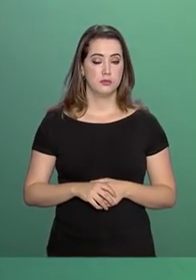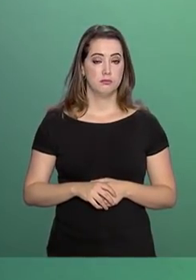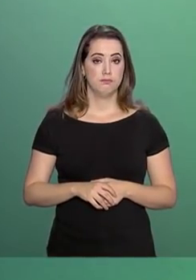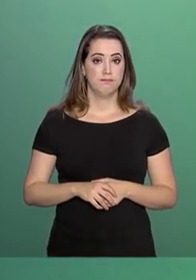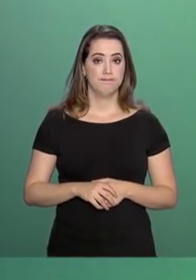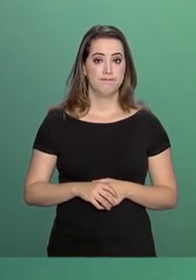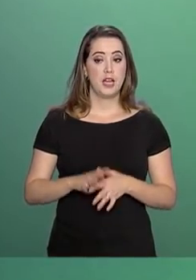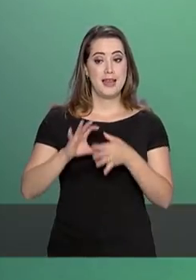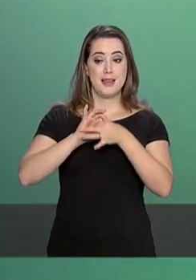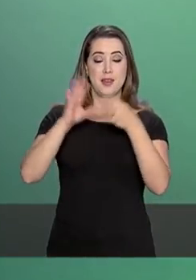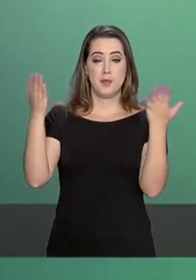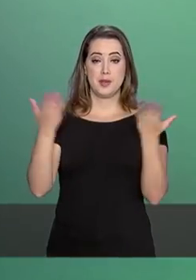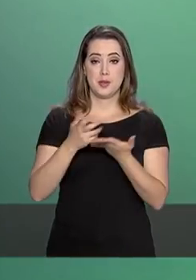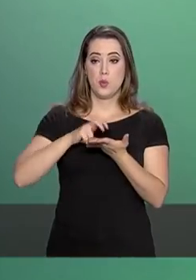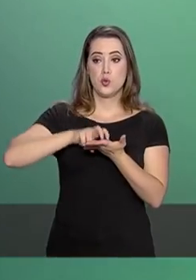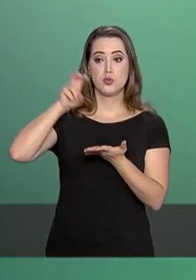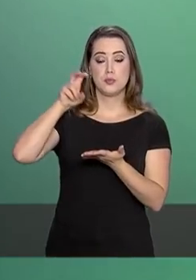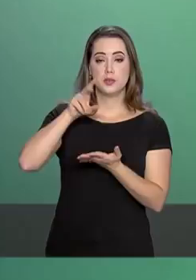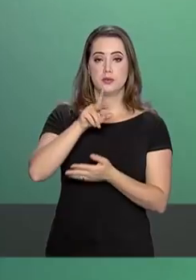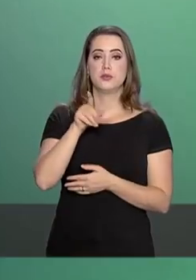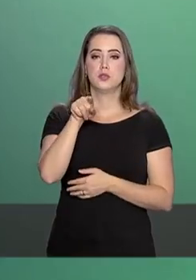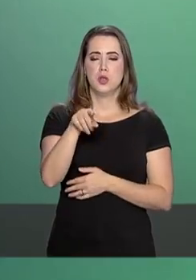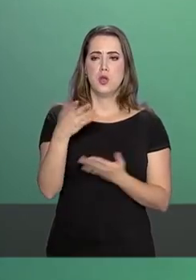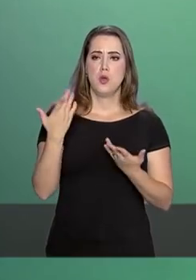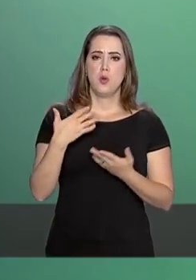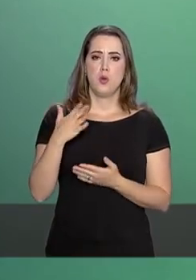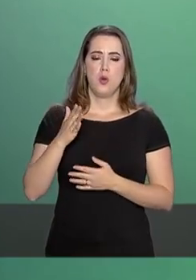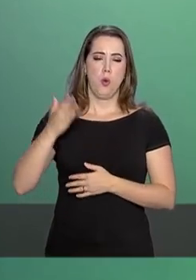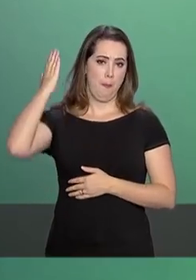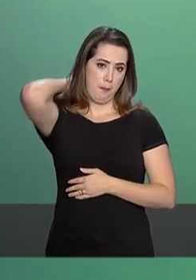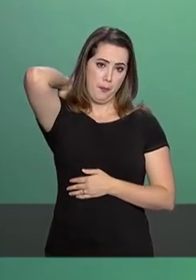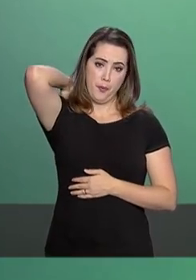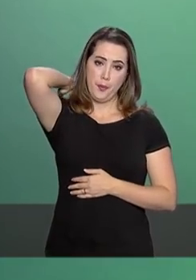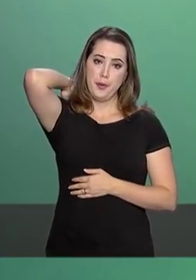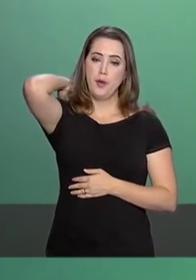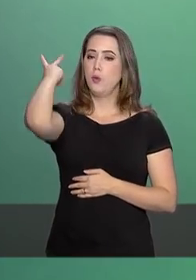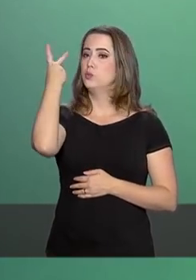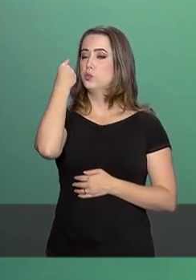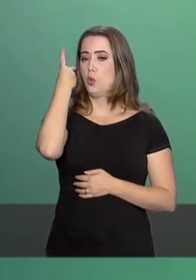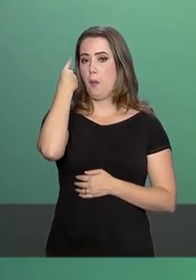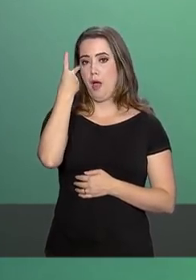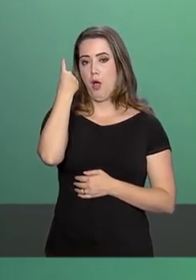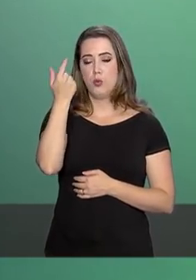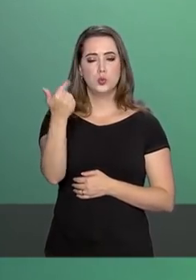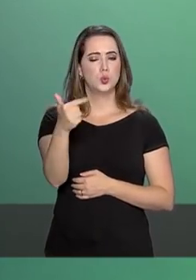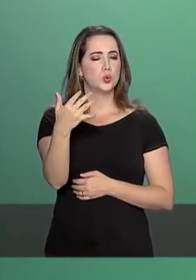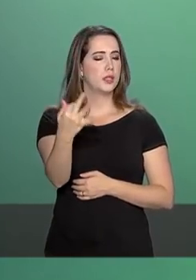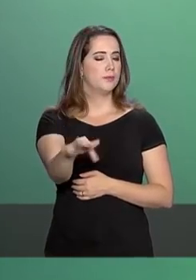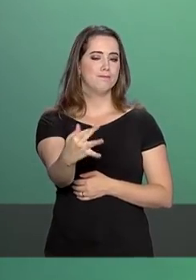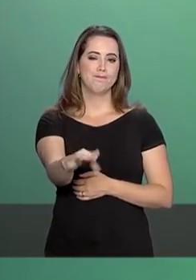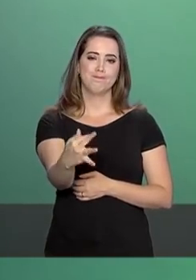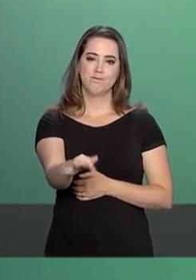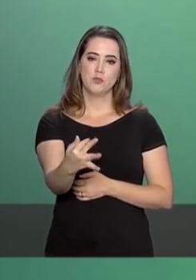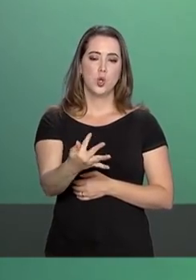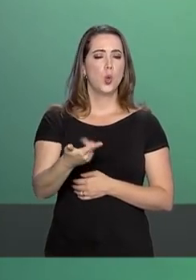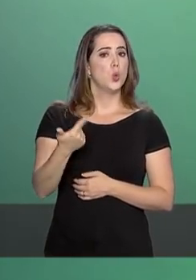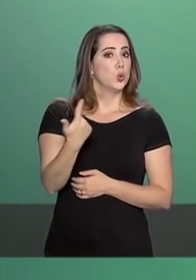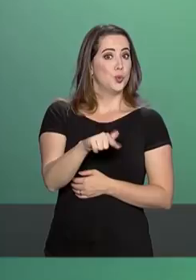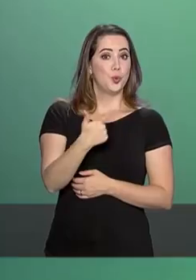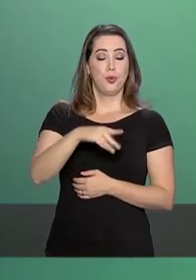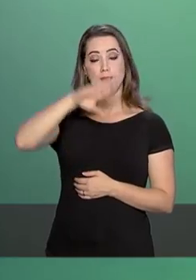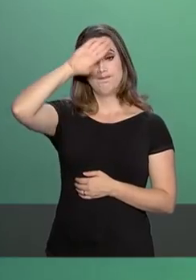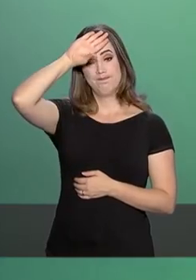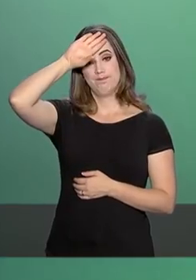Recebeu alta nesta manhã com o quadro pulmonar normalizado, sem dor, afebril,